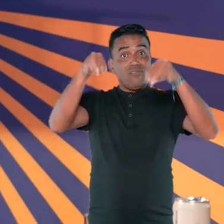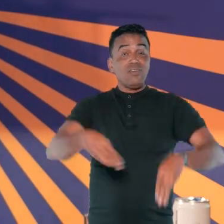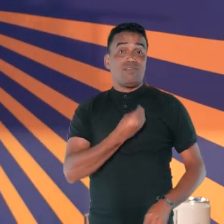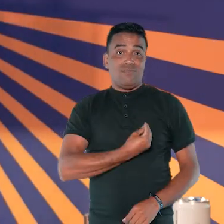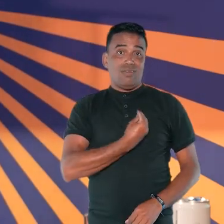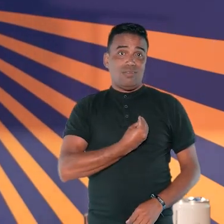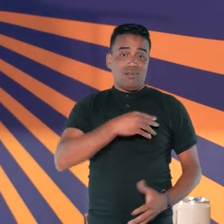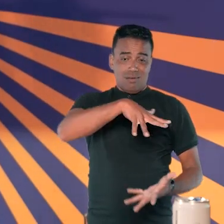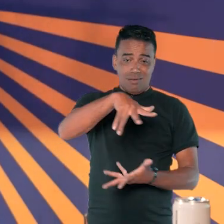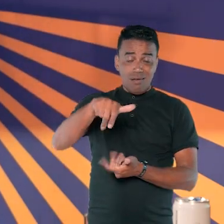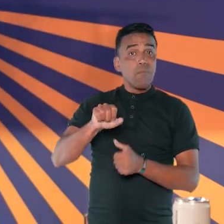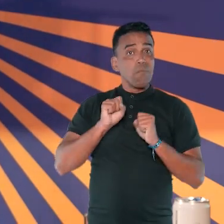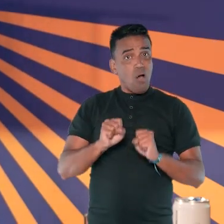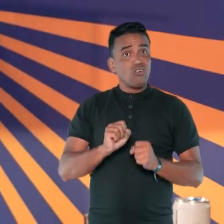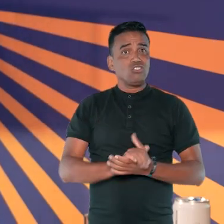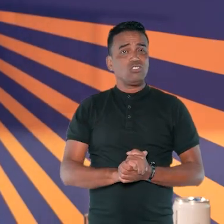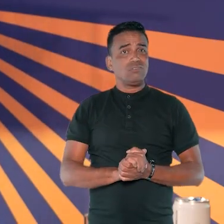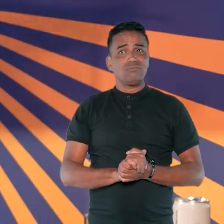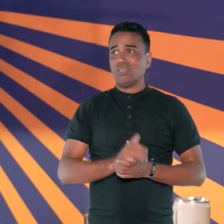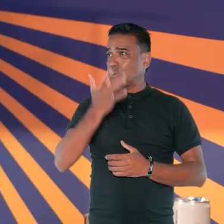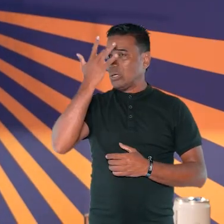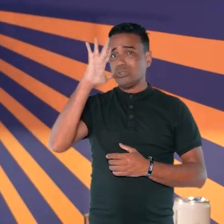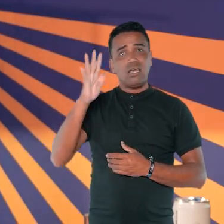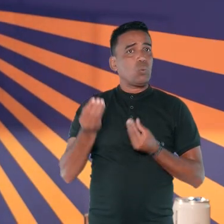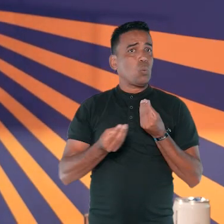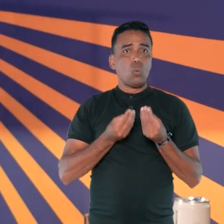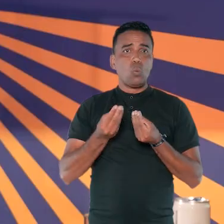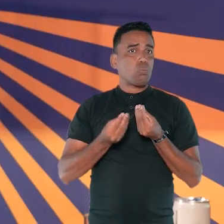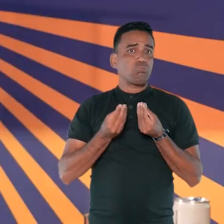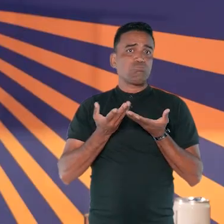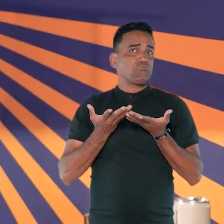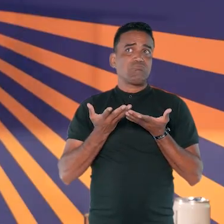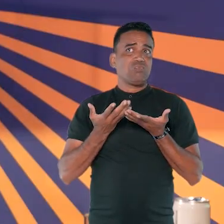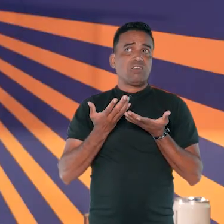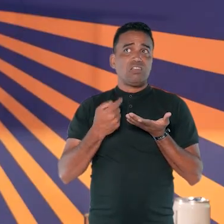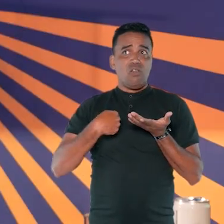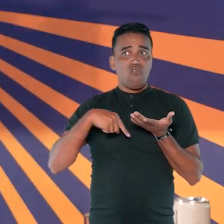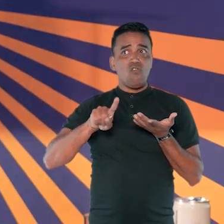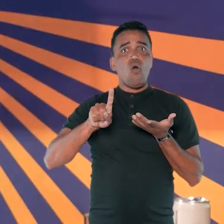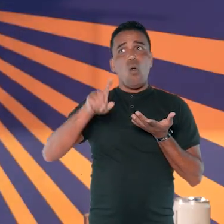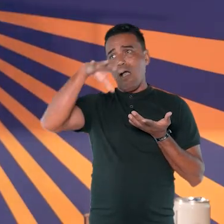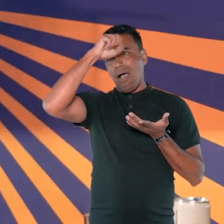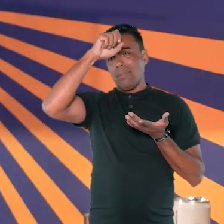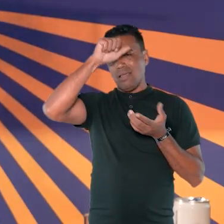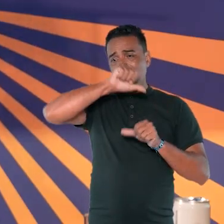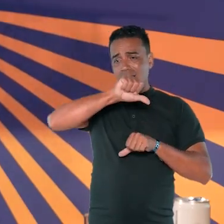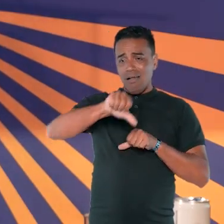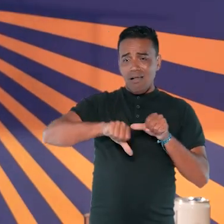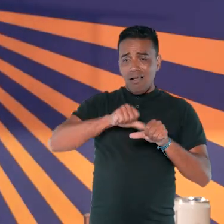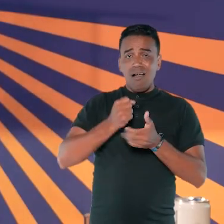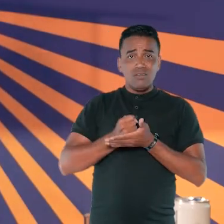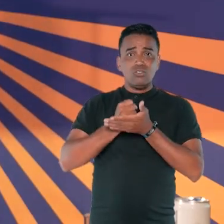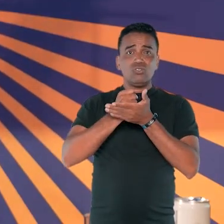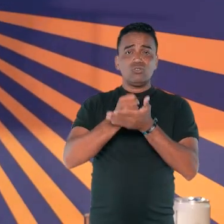é. E eu não sei como fazer e como eu vou aprender a reverter, a contribuir